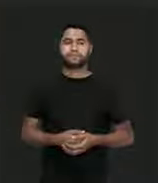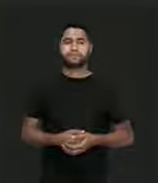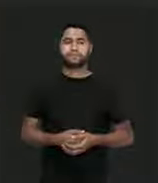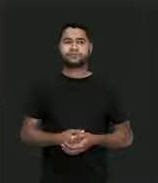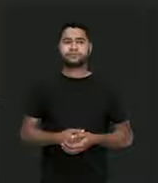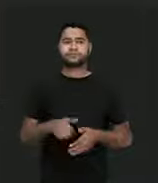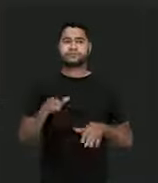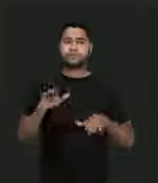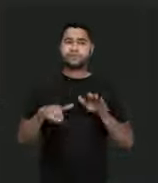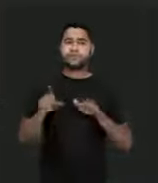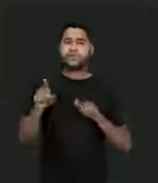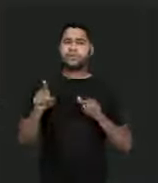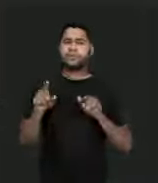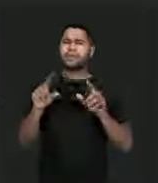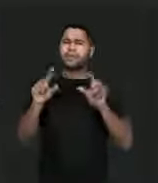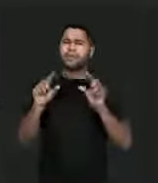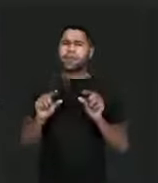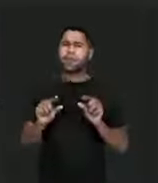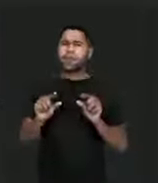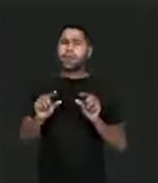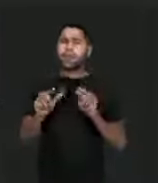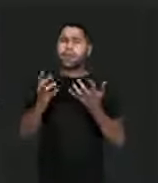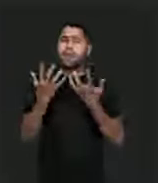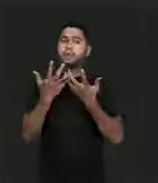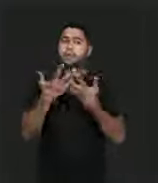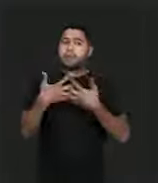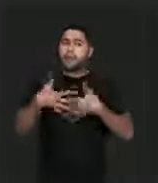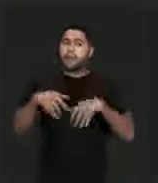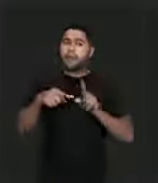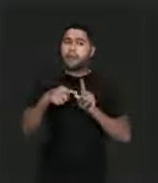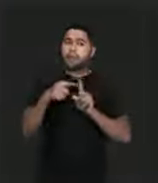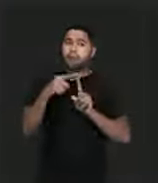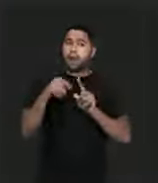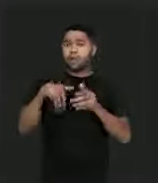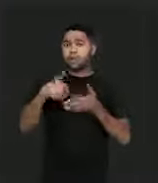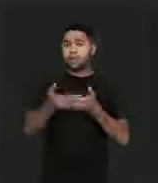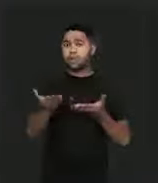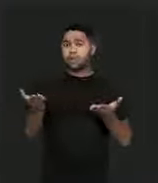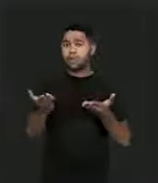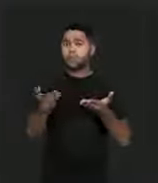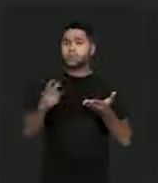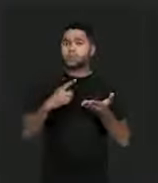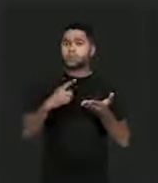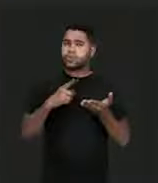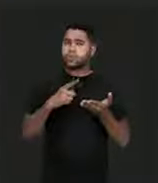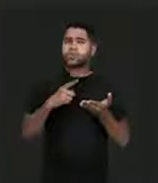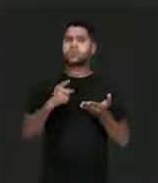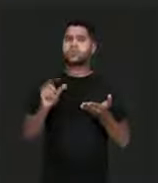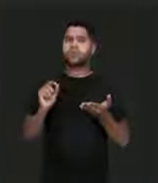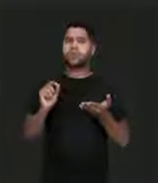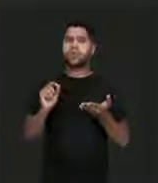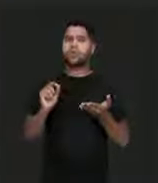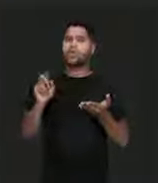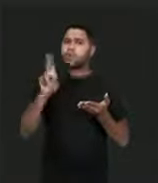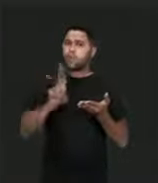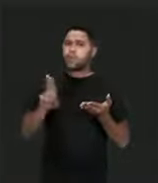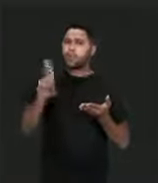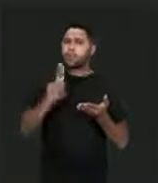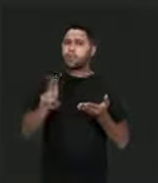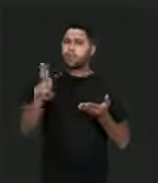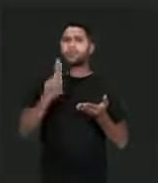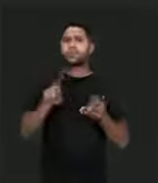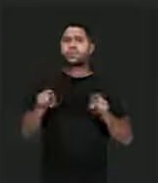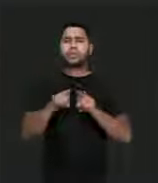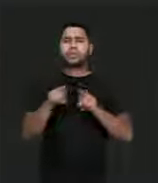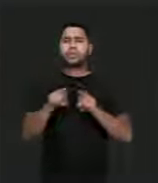Mesmo com rendimento baixo, as máquinas térmicas, até hoje, possuem muita utilidade e